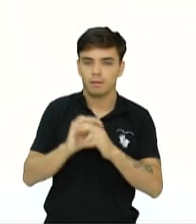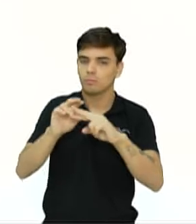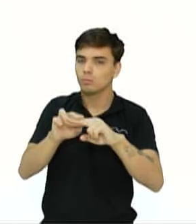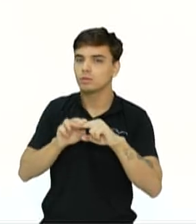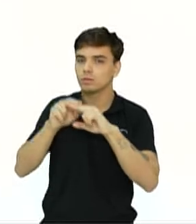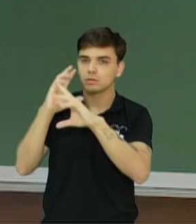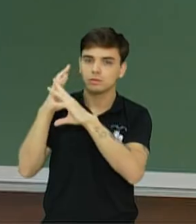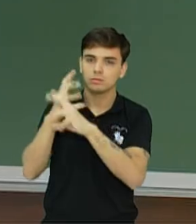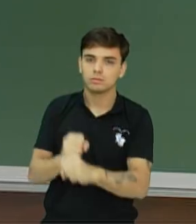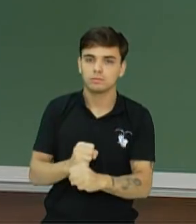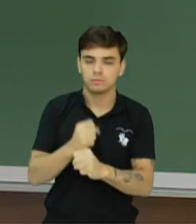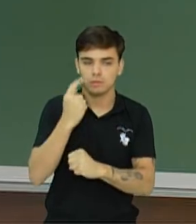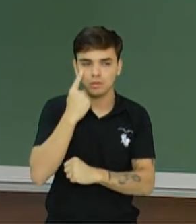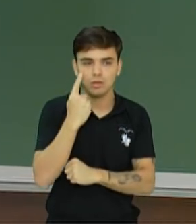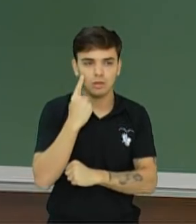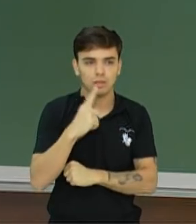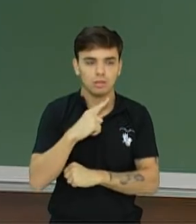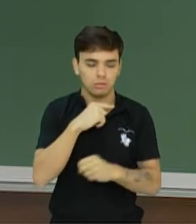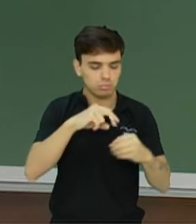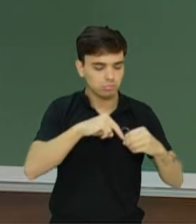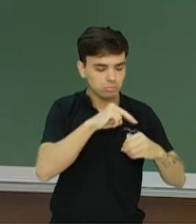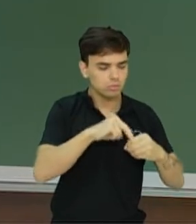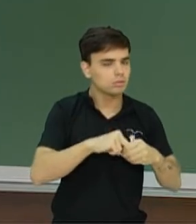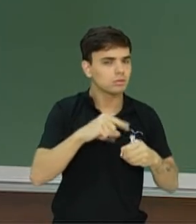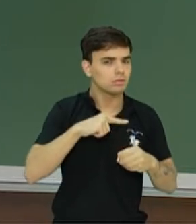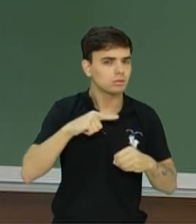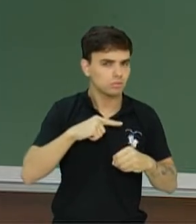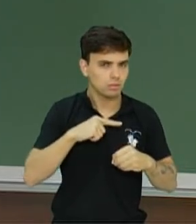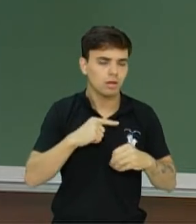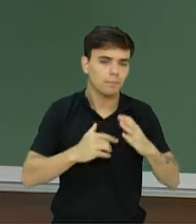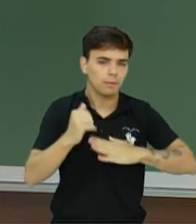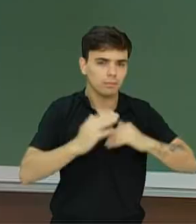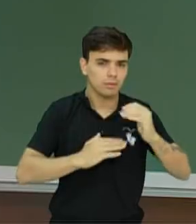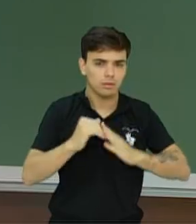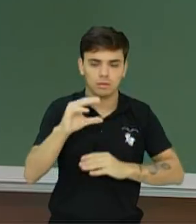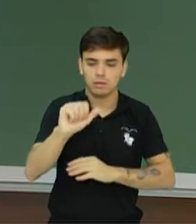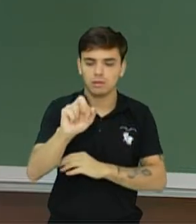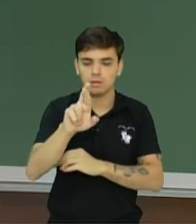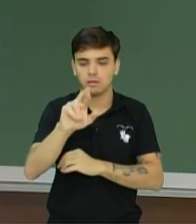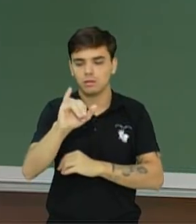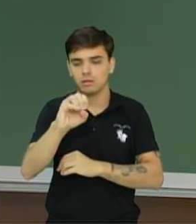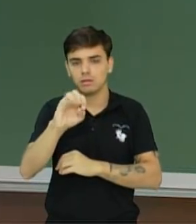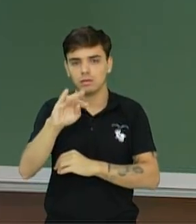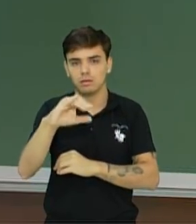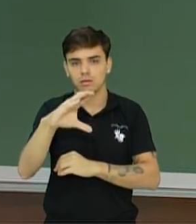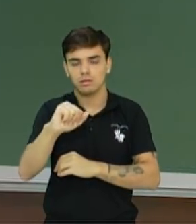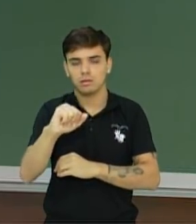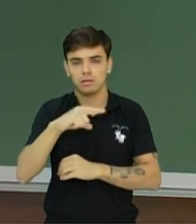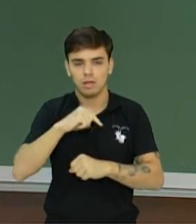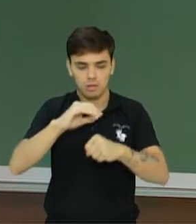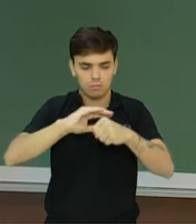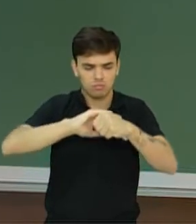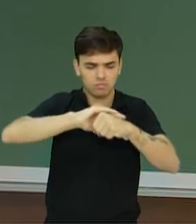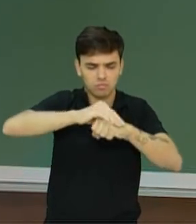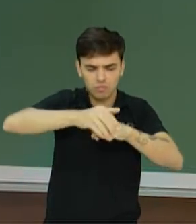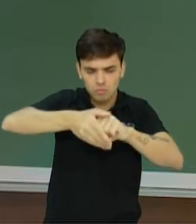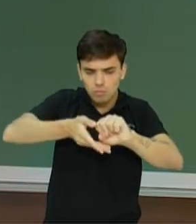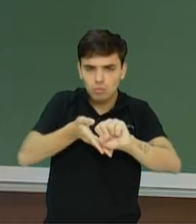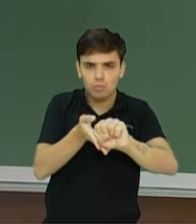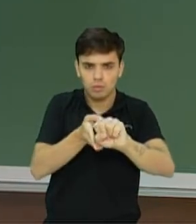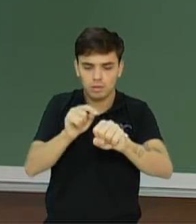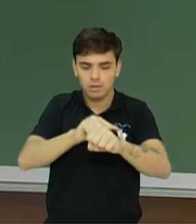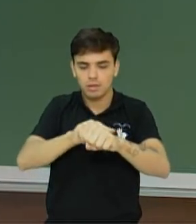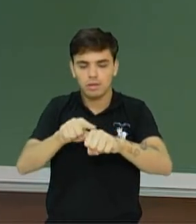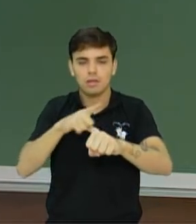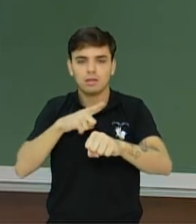pouquinho aqui, o núcleo celular, formado pela carioteca, que é a membrana que o envolve. Essa membrana